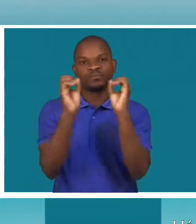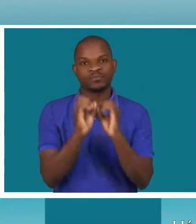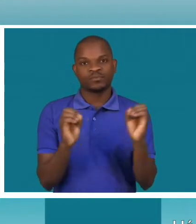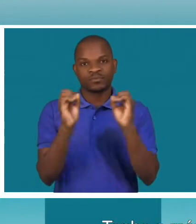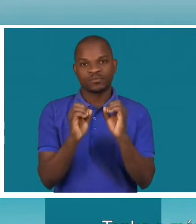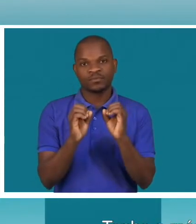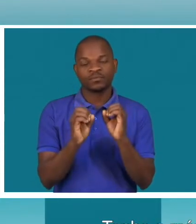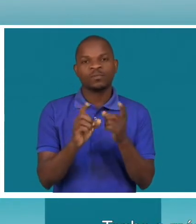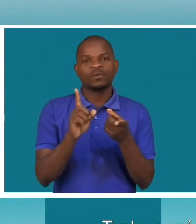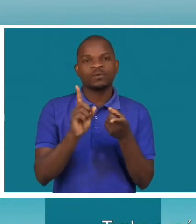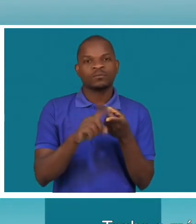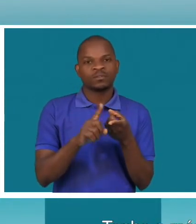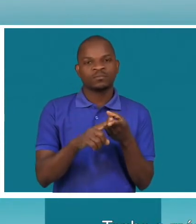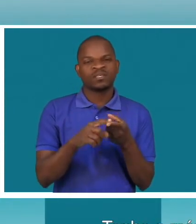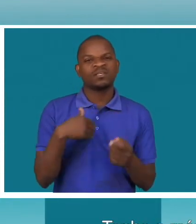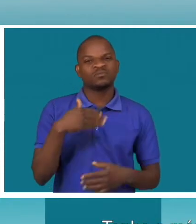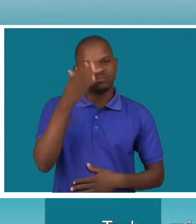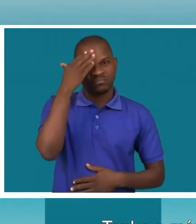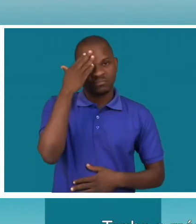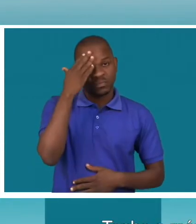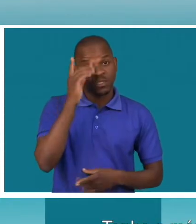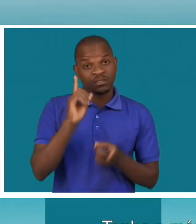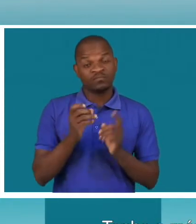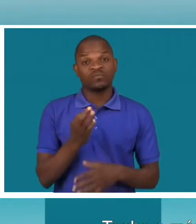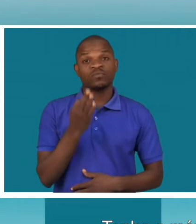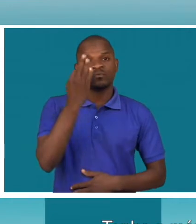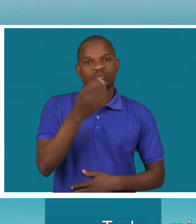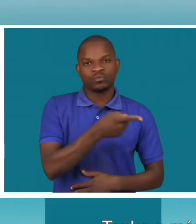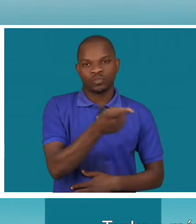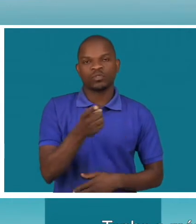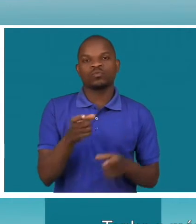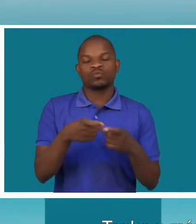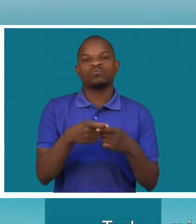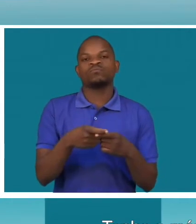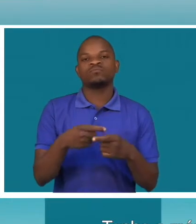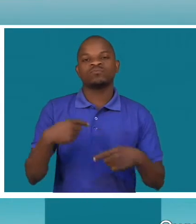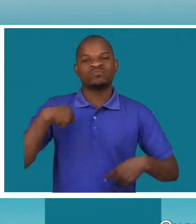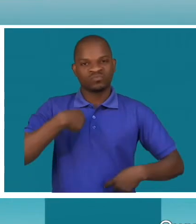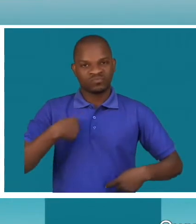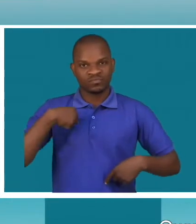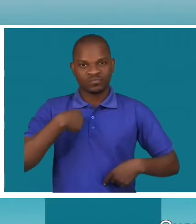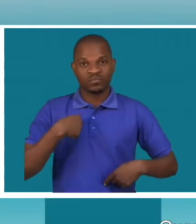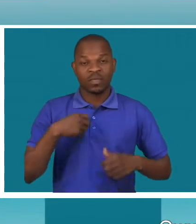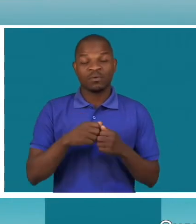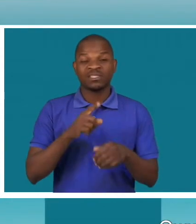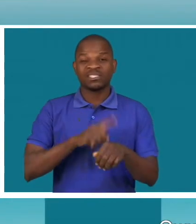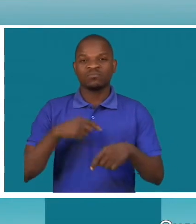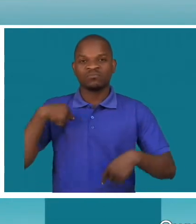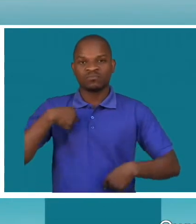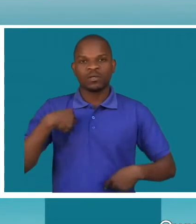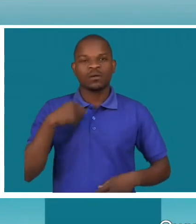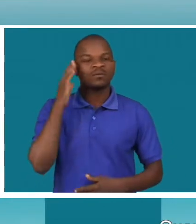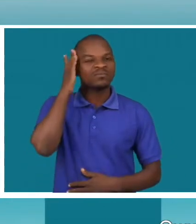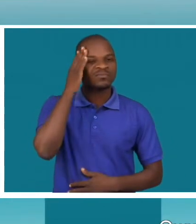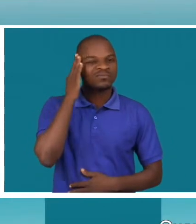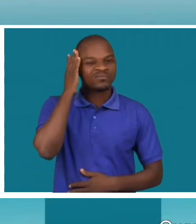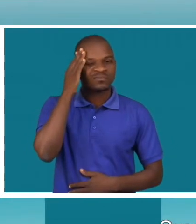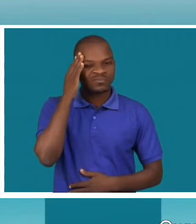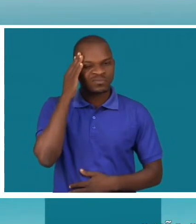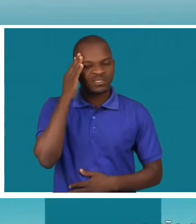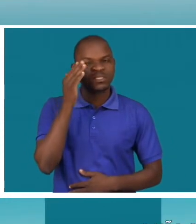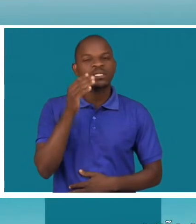critérios. Eu tenho a máxima certeza que mais dia menos dia esses clubes serão sancionados. E quando forem sancionados é que vão puxar